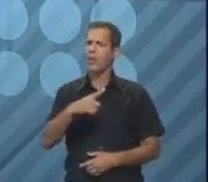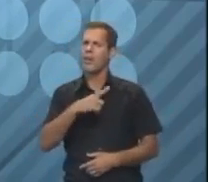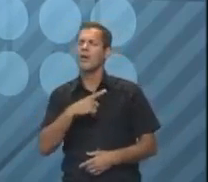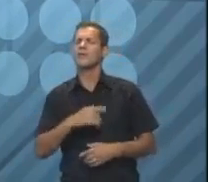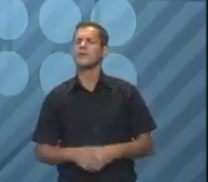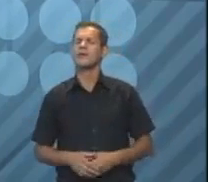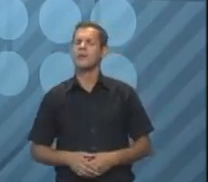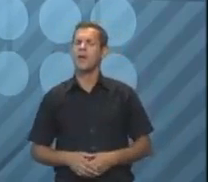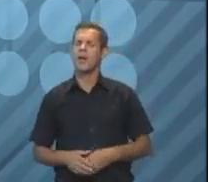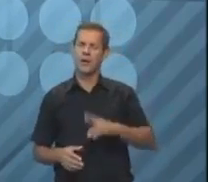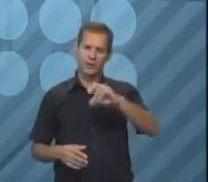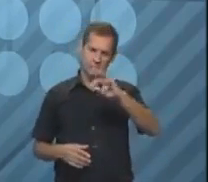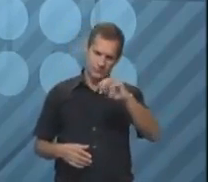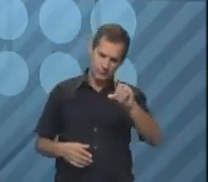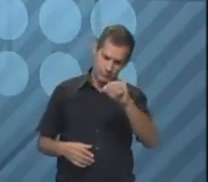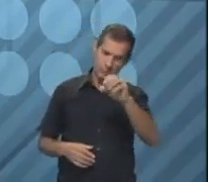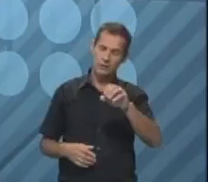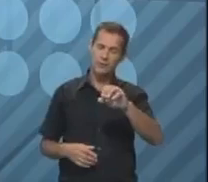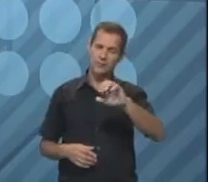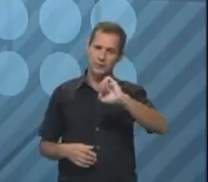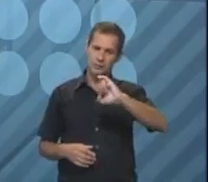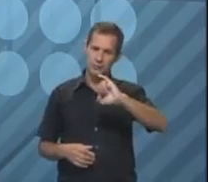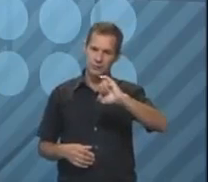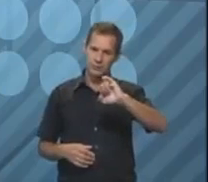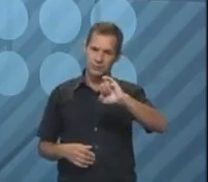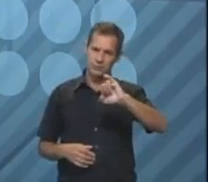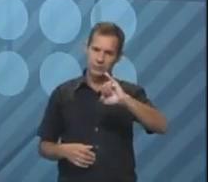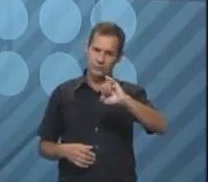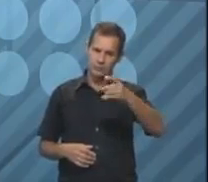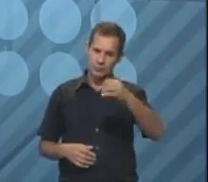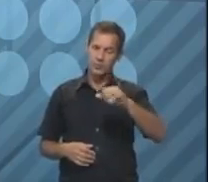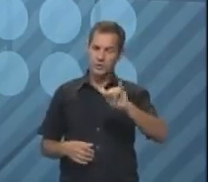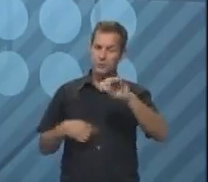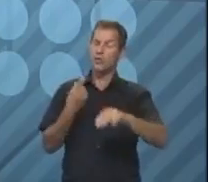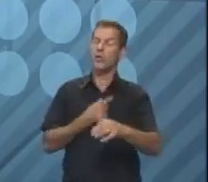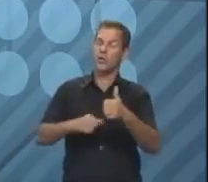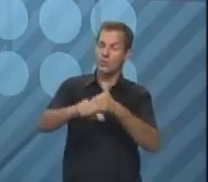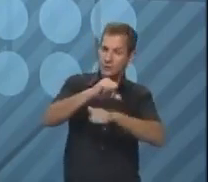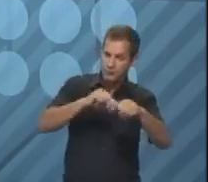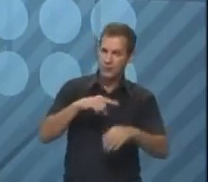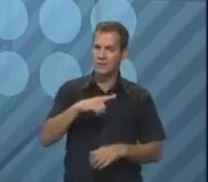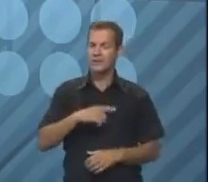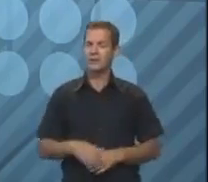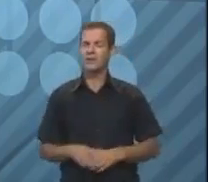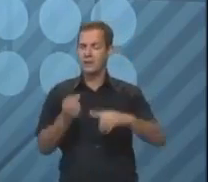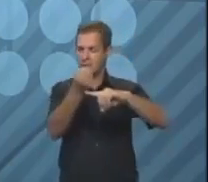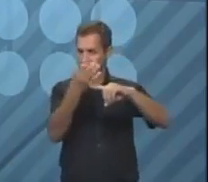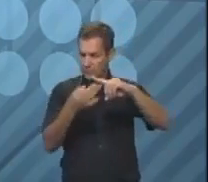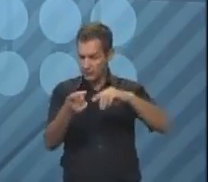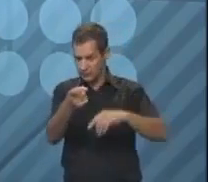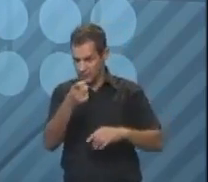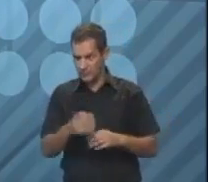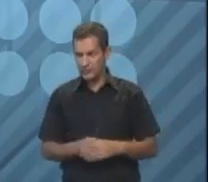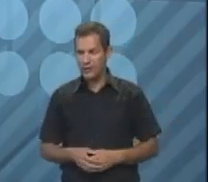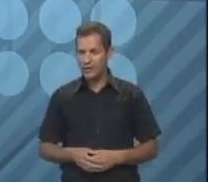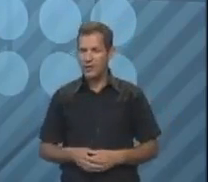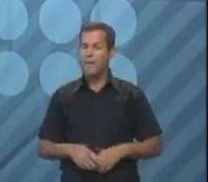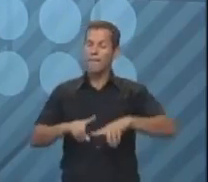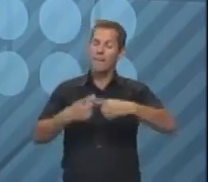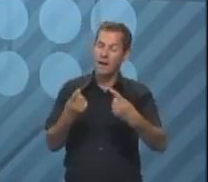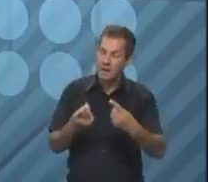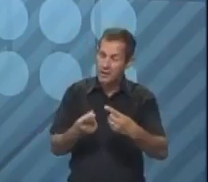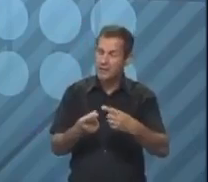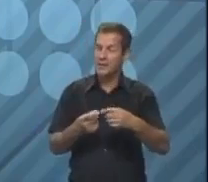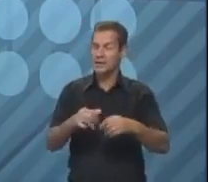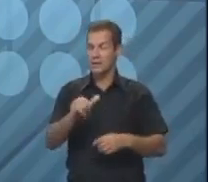tem a rotação em torno do eixo y, aí a gente muda. Nós vamos ter uma função de x em função